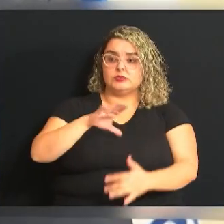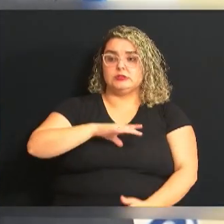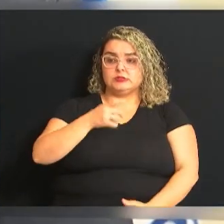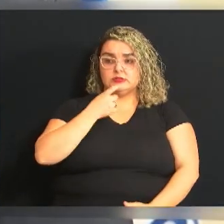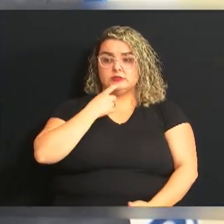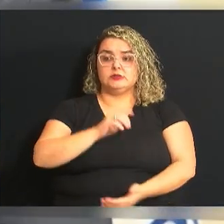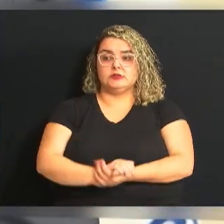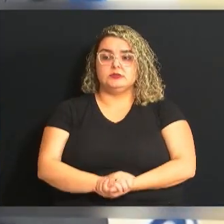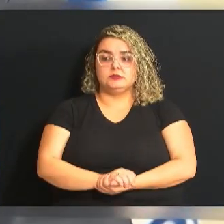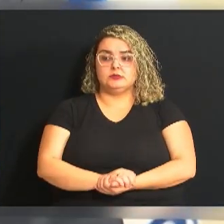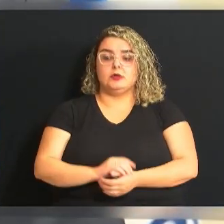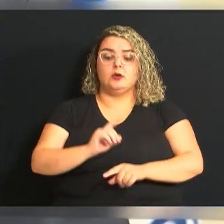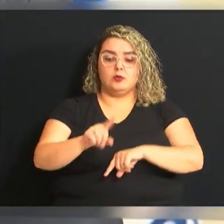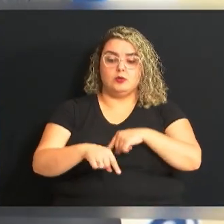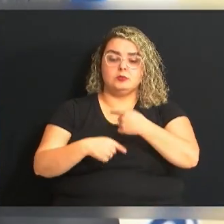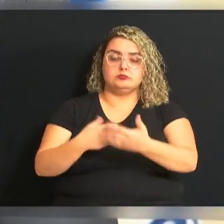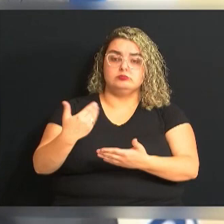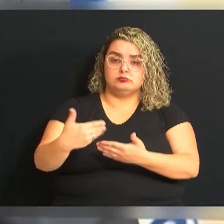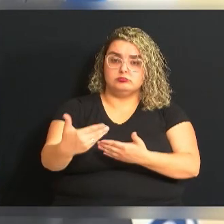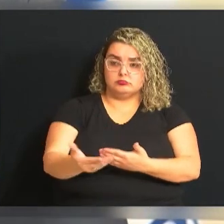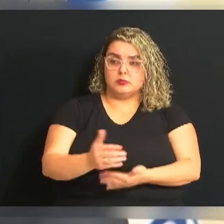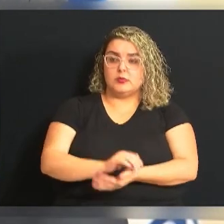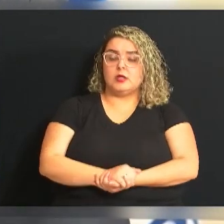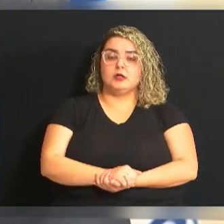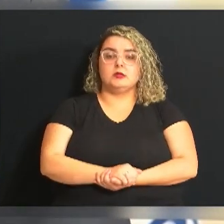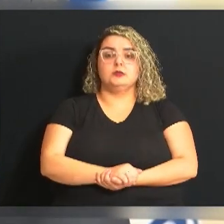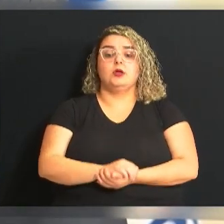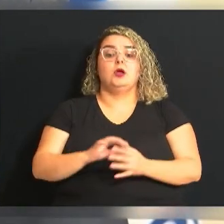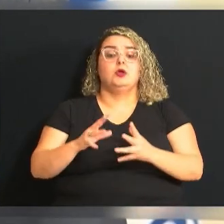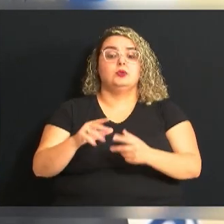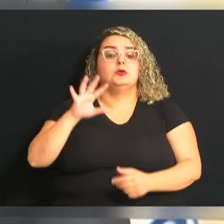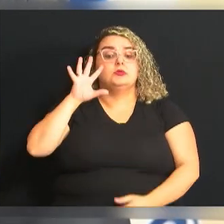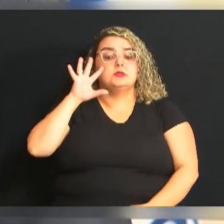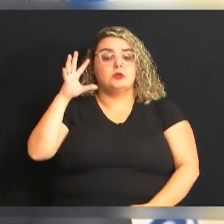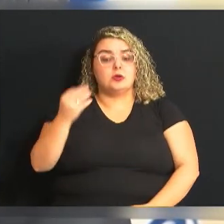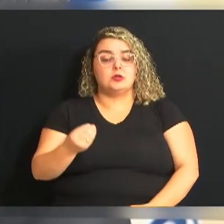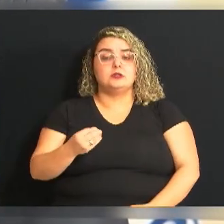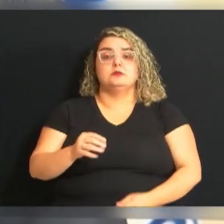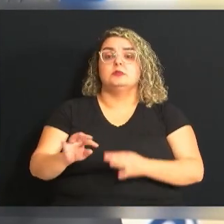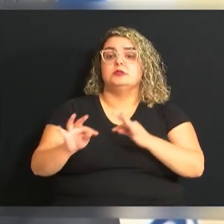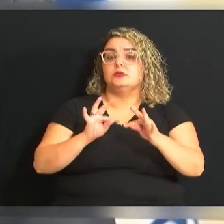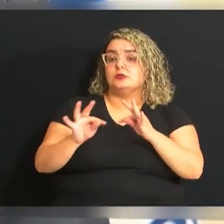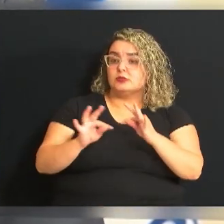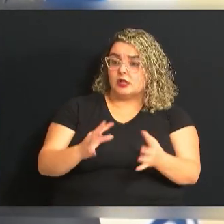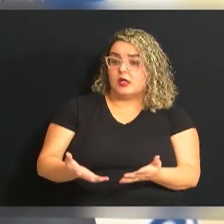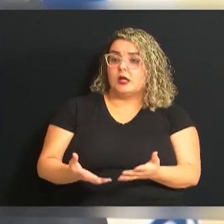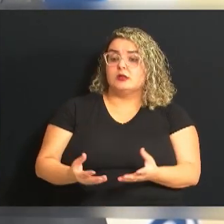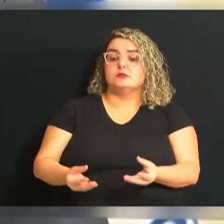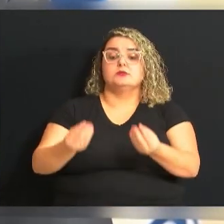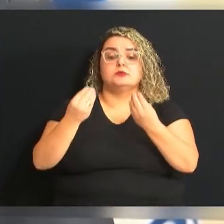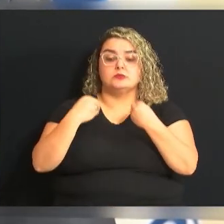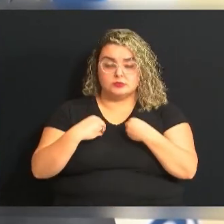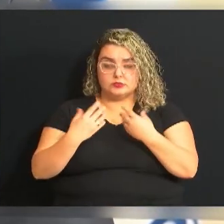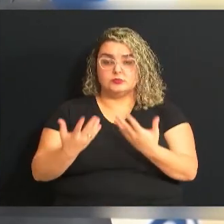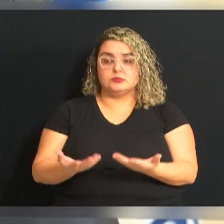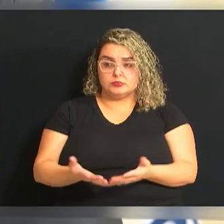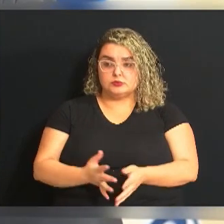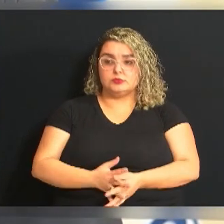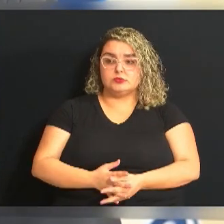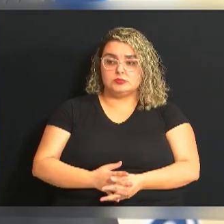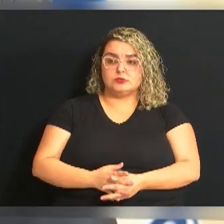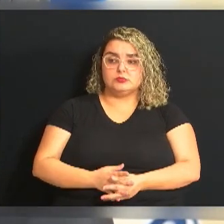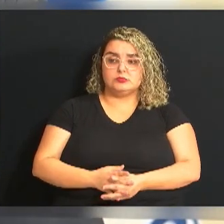várias demandas de munícipes, né, que muitas vezes apontam, olha, alterou o zoneamento aqui, a vocação dessa